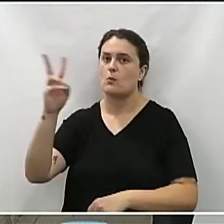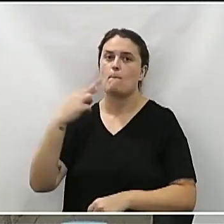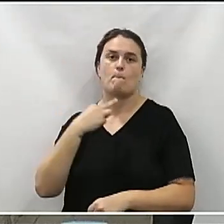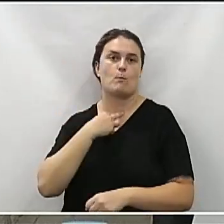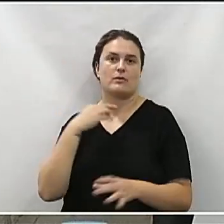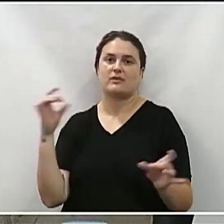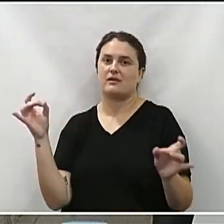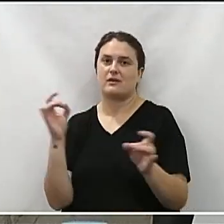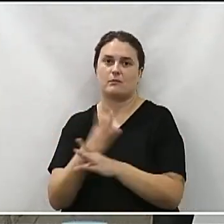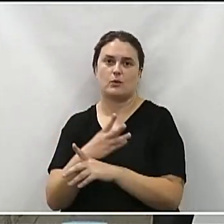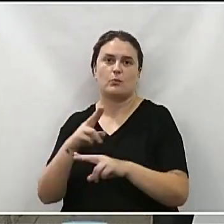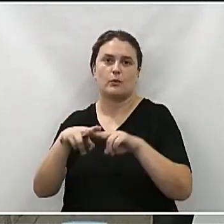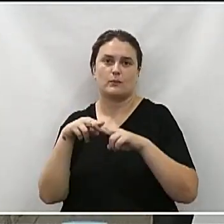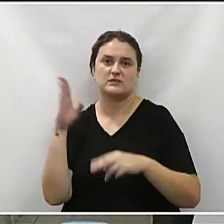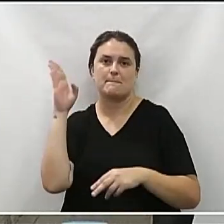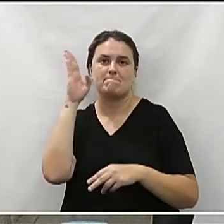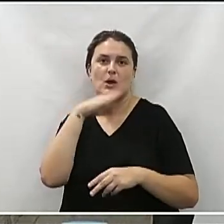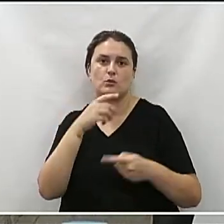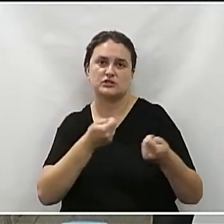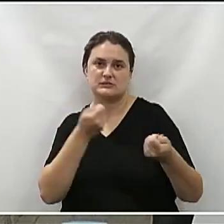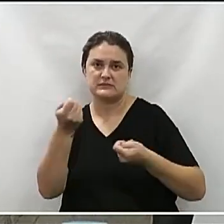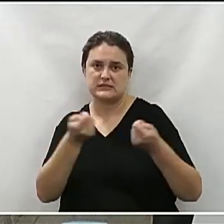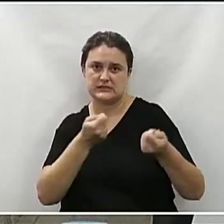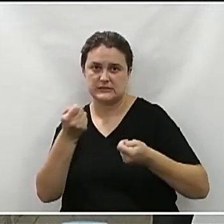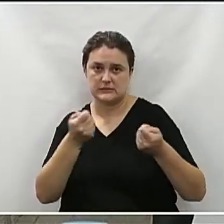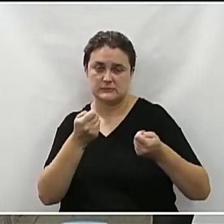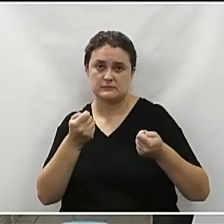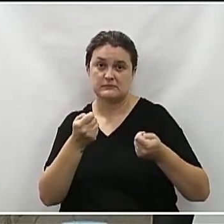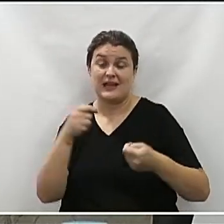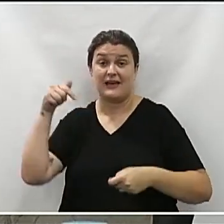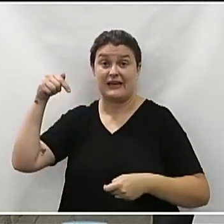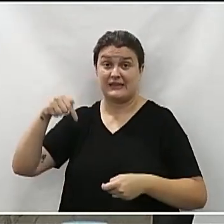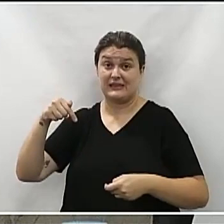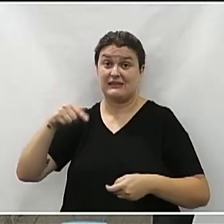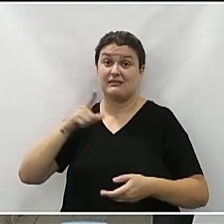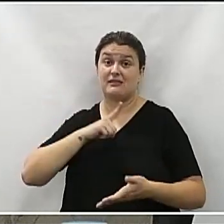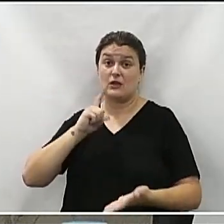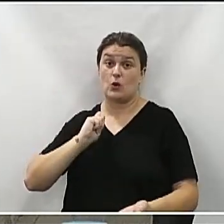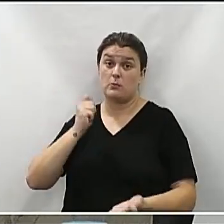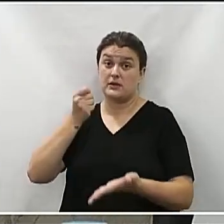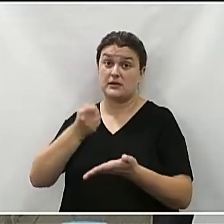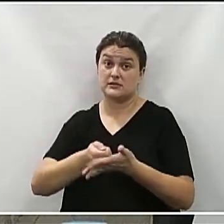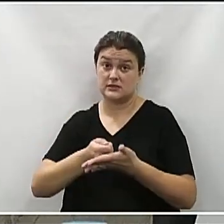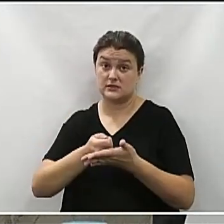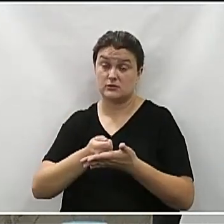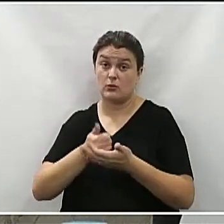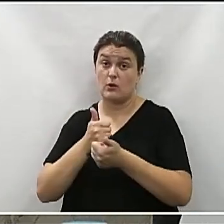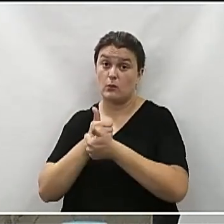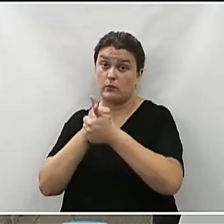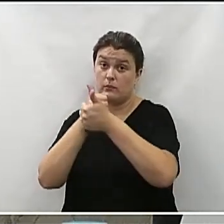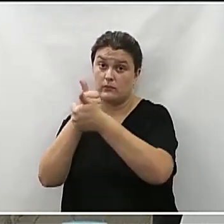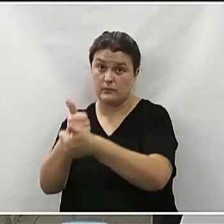por má administração então a gente tem que fazer essa casa tem a obrigação de estar a par disso